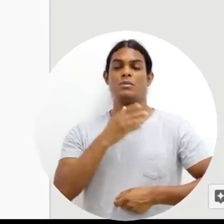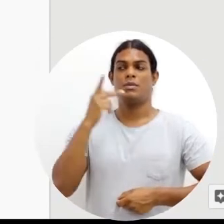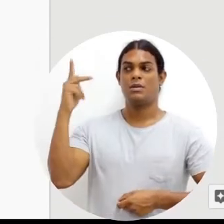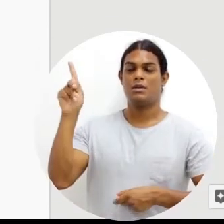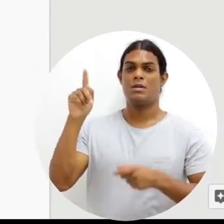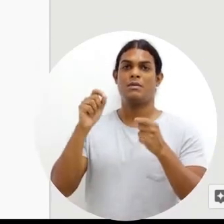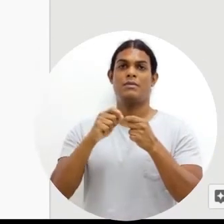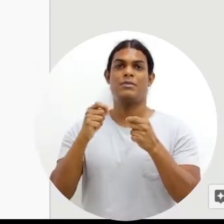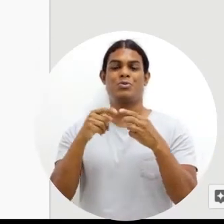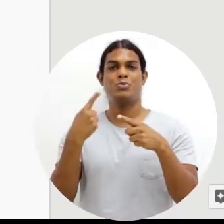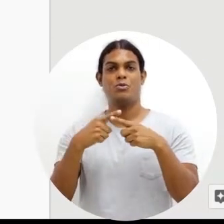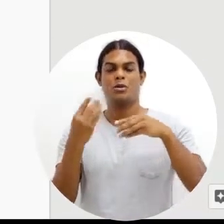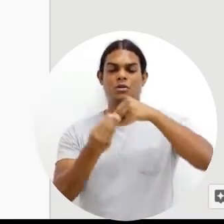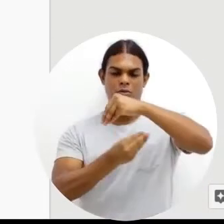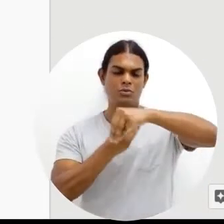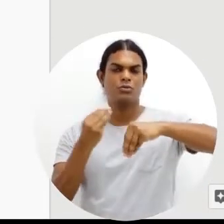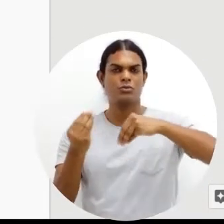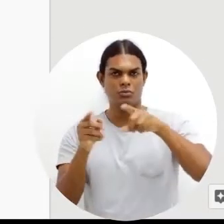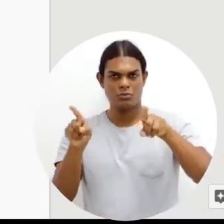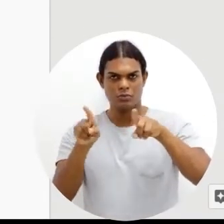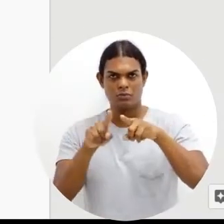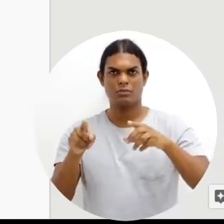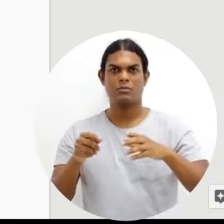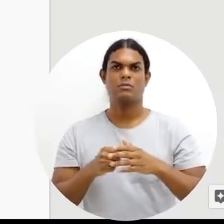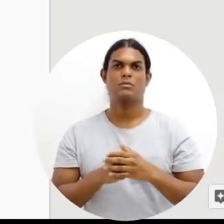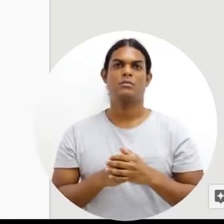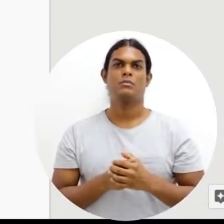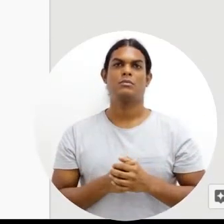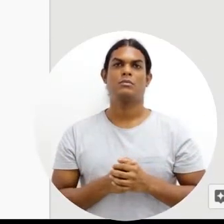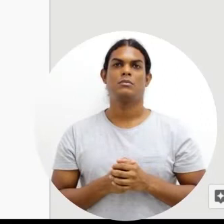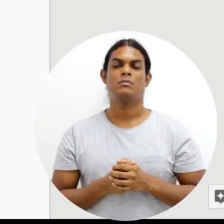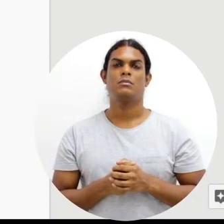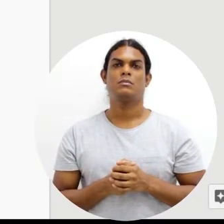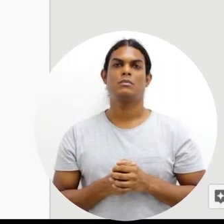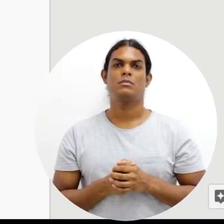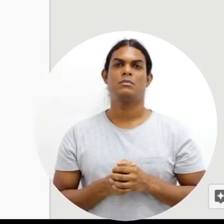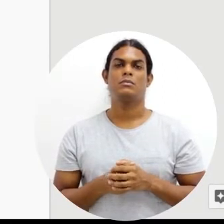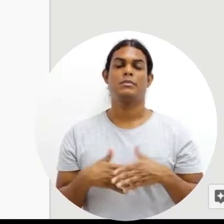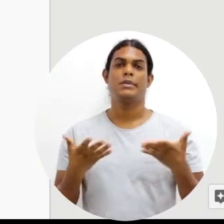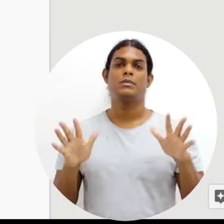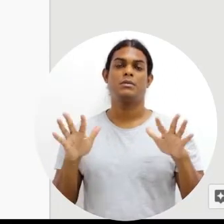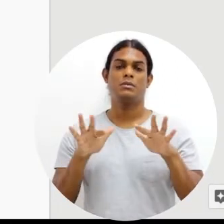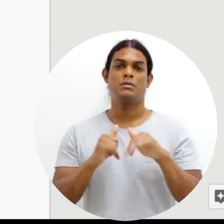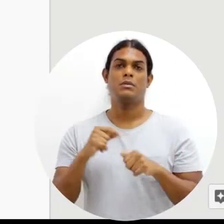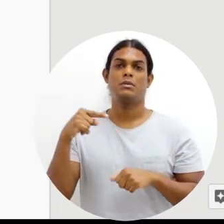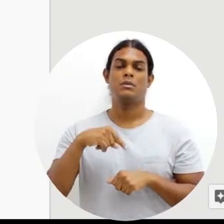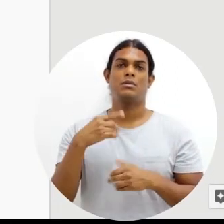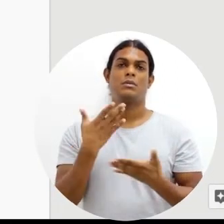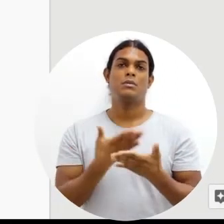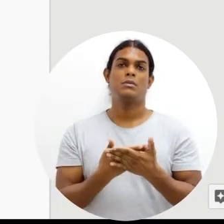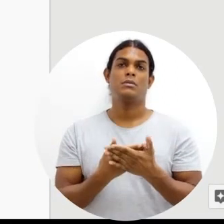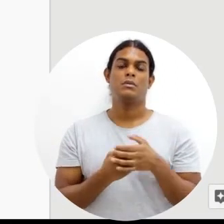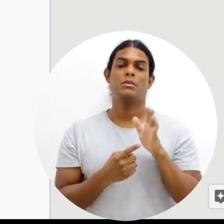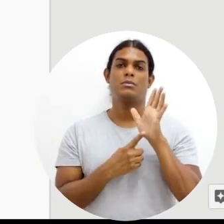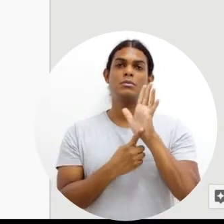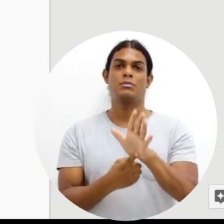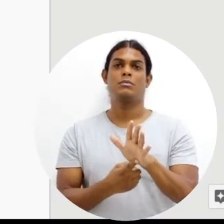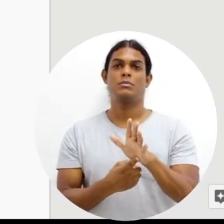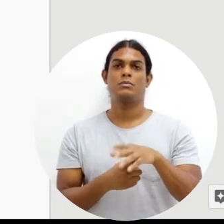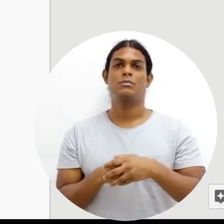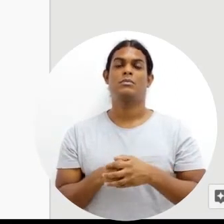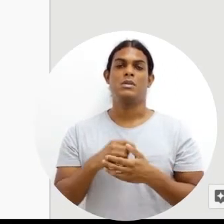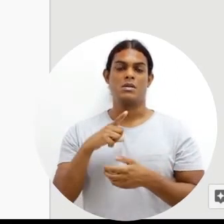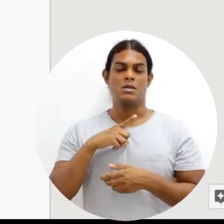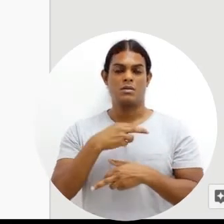a liberdade de fazer a mesma coisa com o material que ela produzia. E assim a gente encerra a aula, mostrando para vocês que